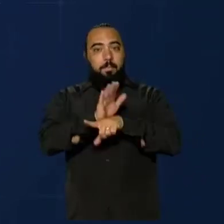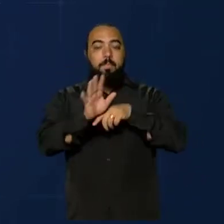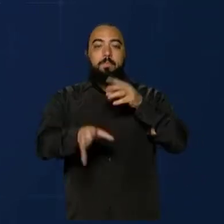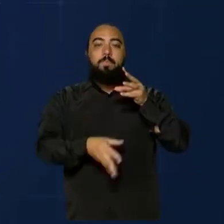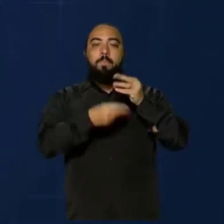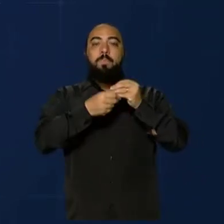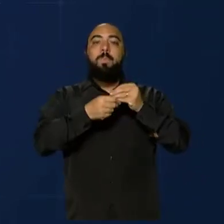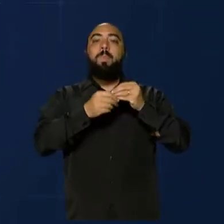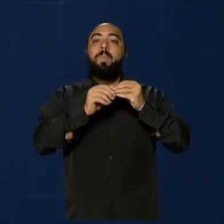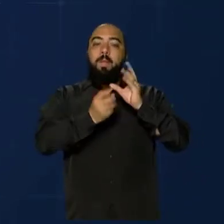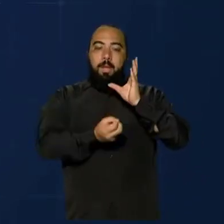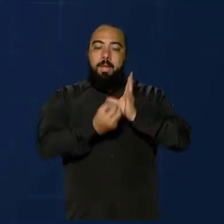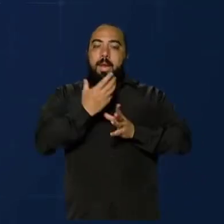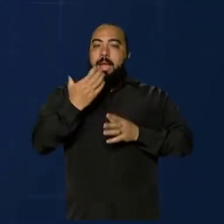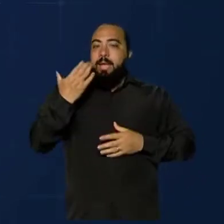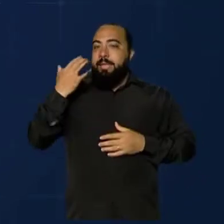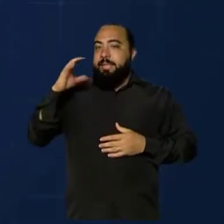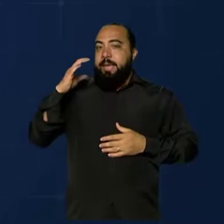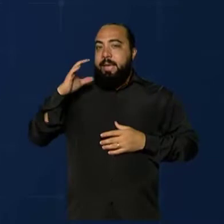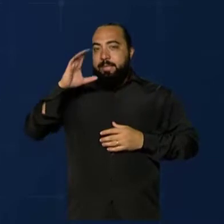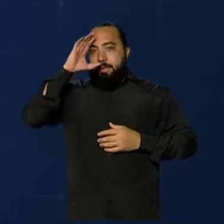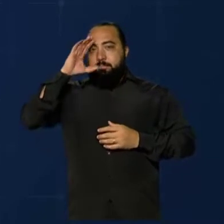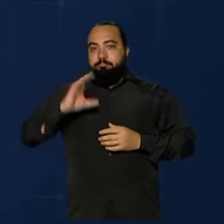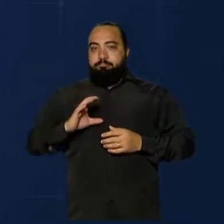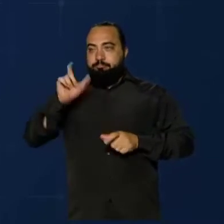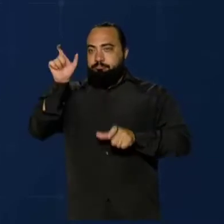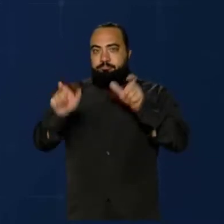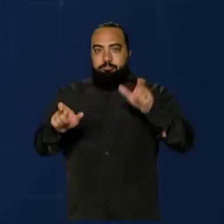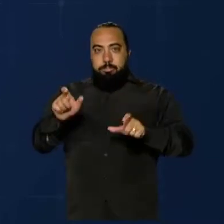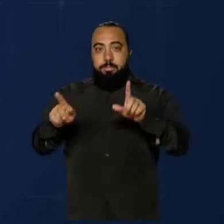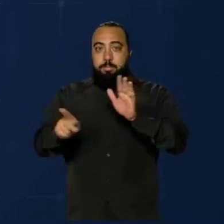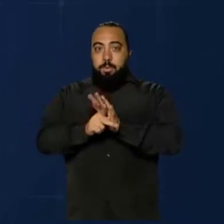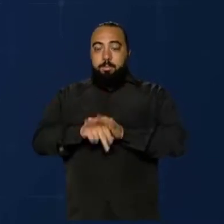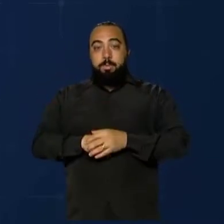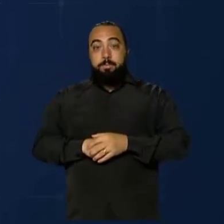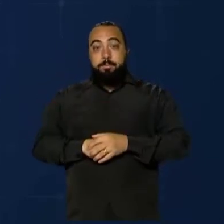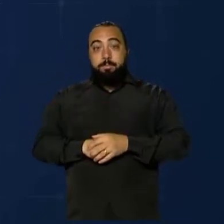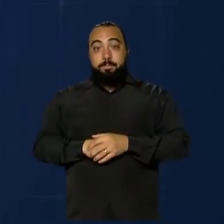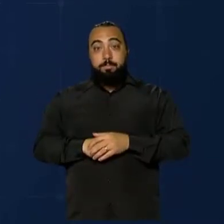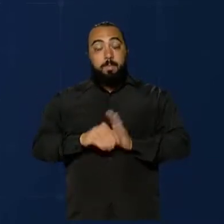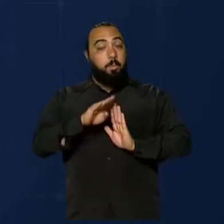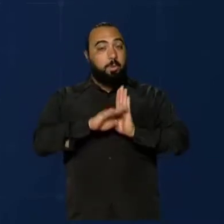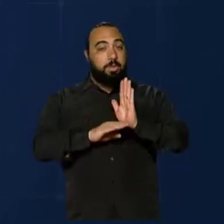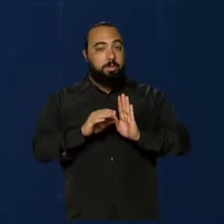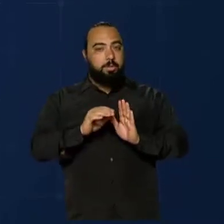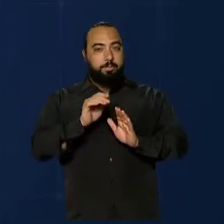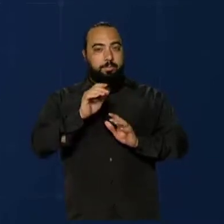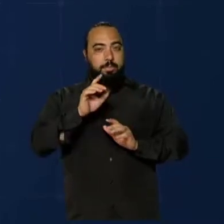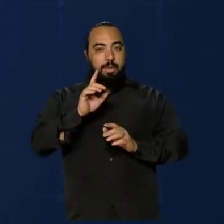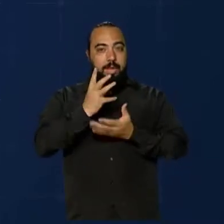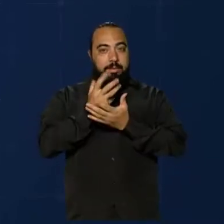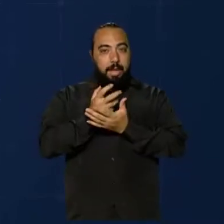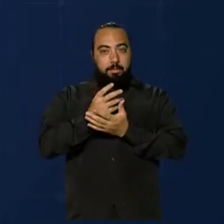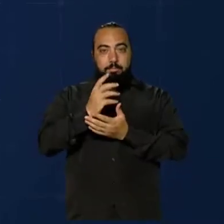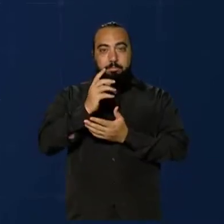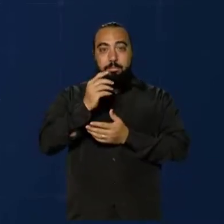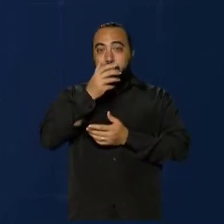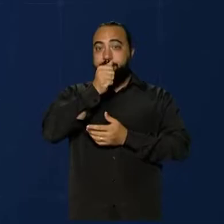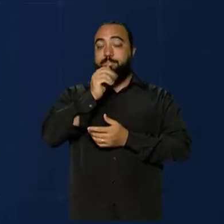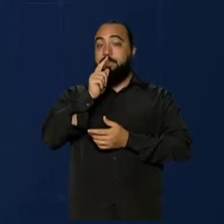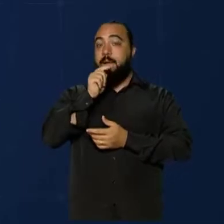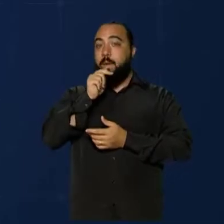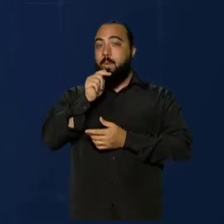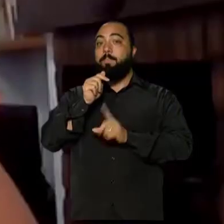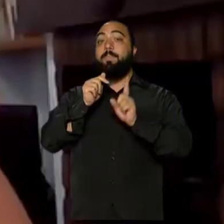para formar essa ciência cidadã. O projeto Dados à Prova d'Água investiga a governança